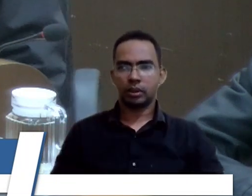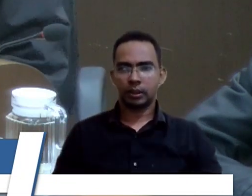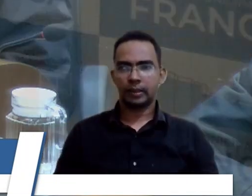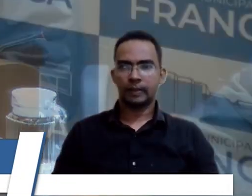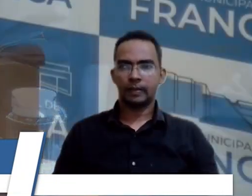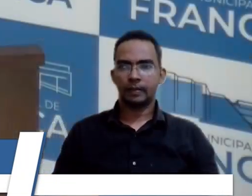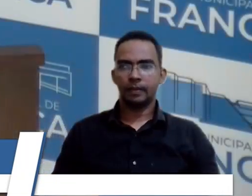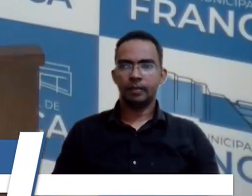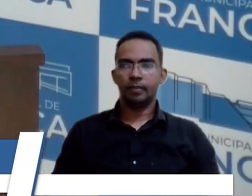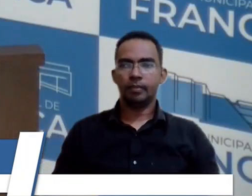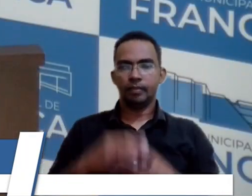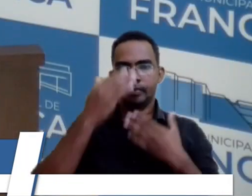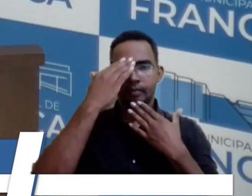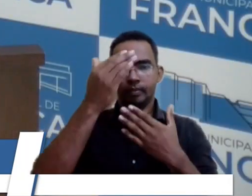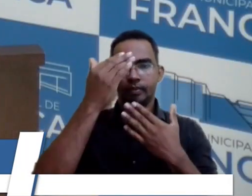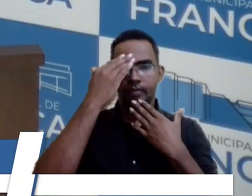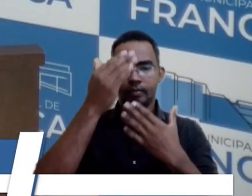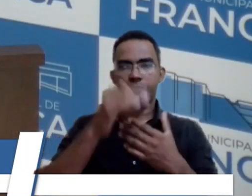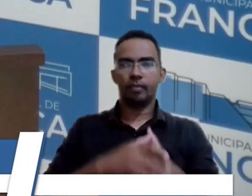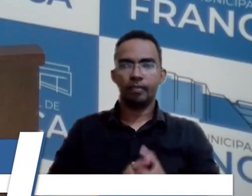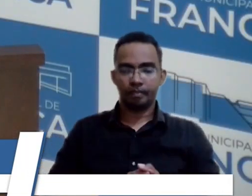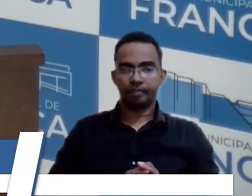Obrigado, Excelência. E, assim,